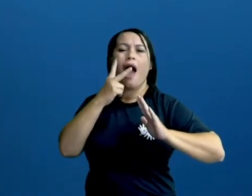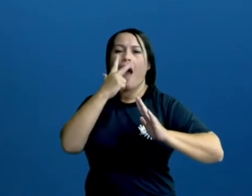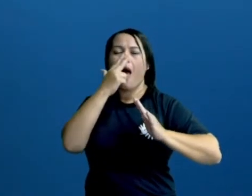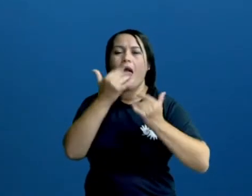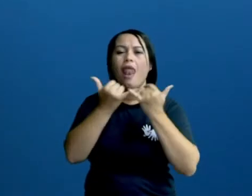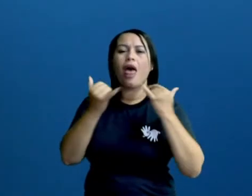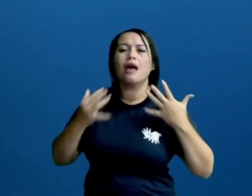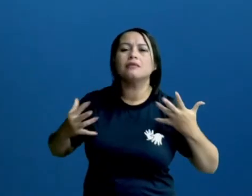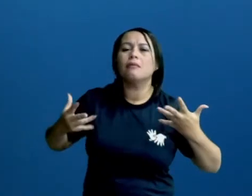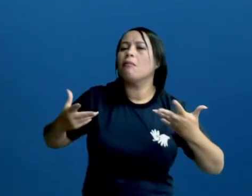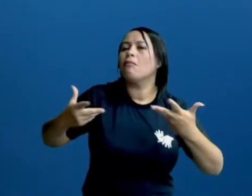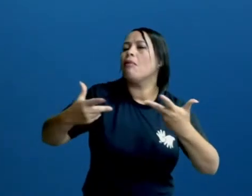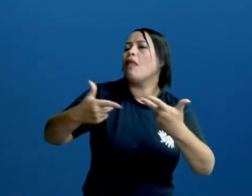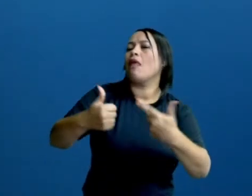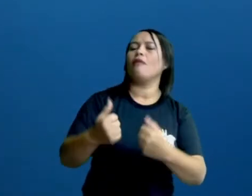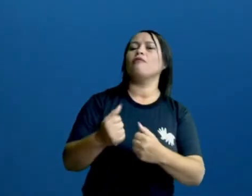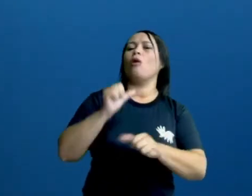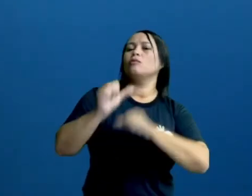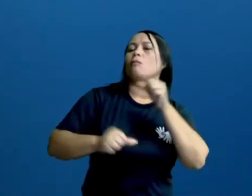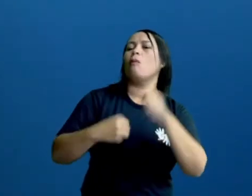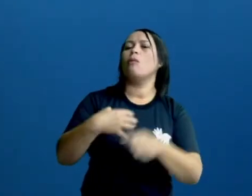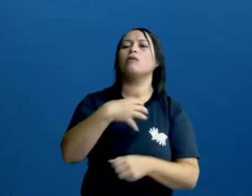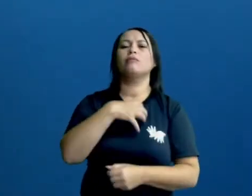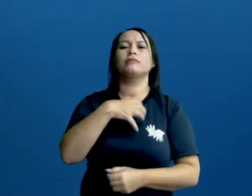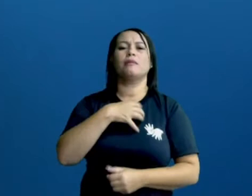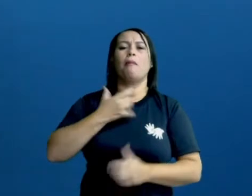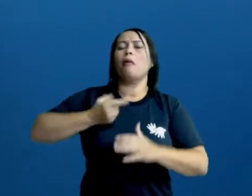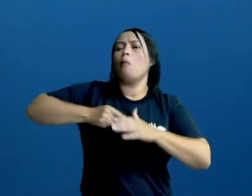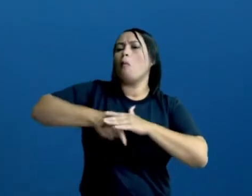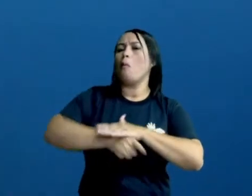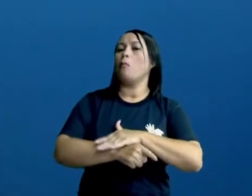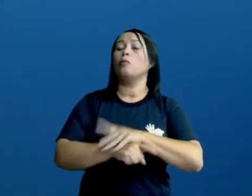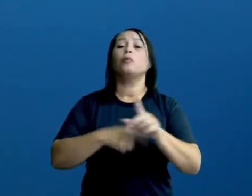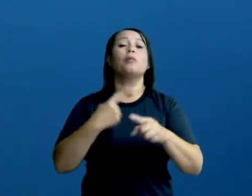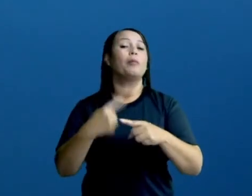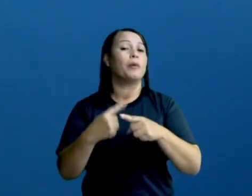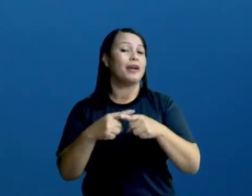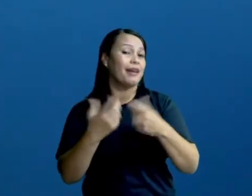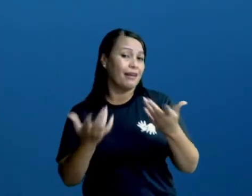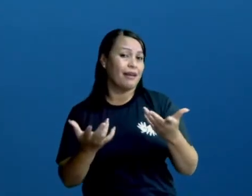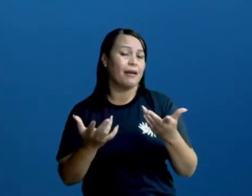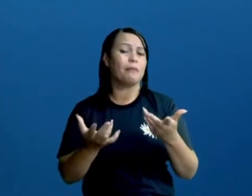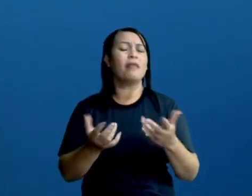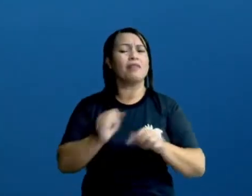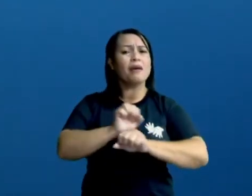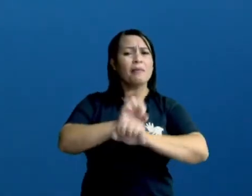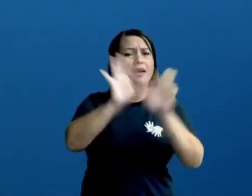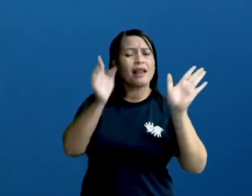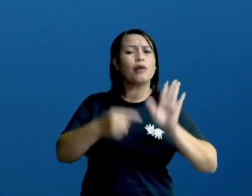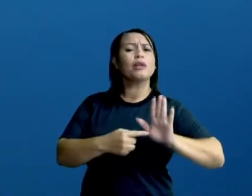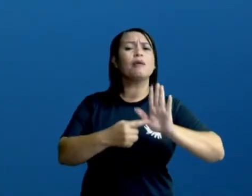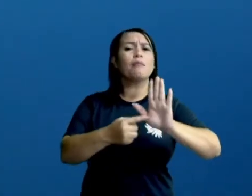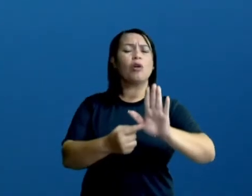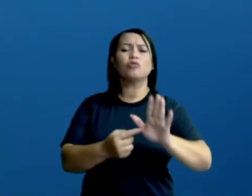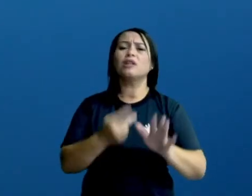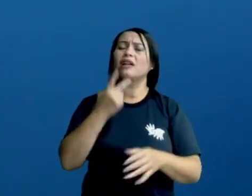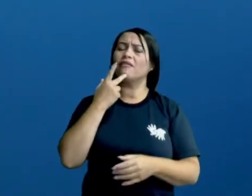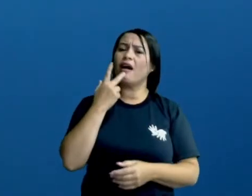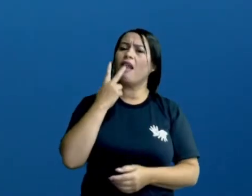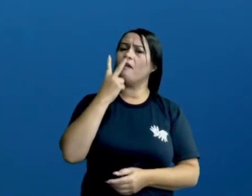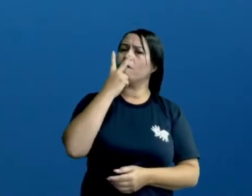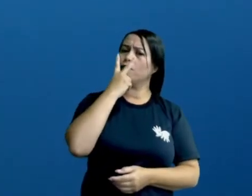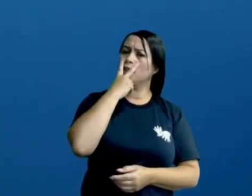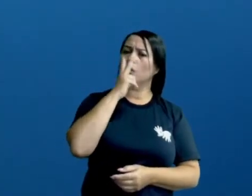como ele remonta os meus sentimentos mais profundos. Porque isso fica bem claro quando ele diz: